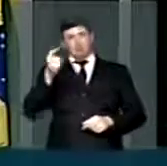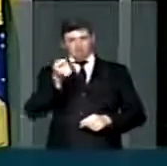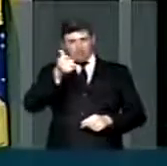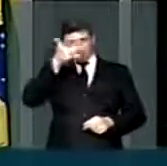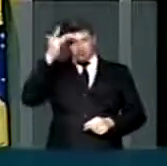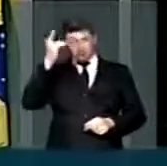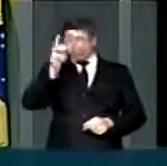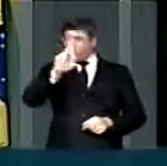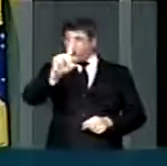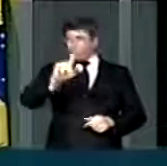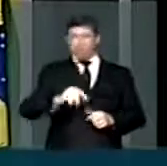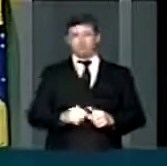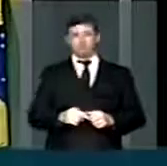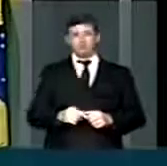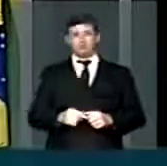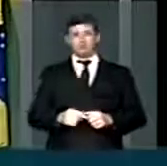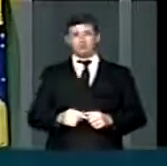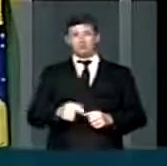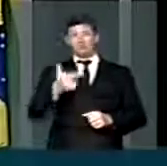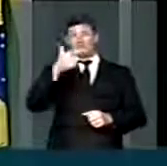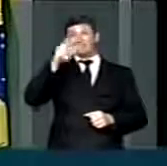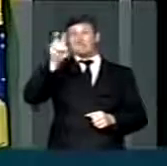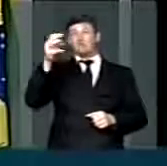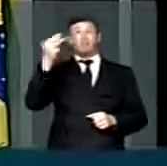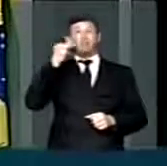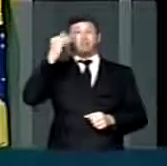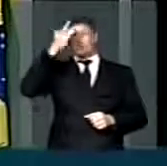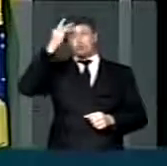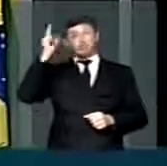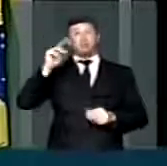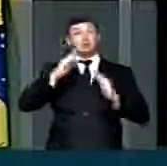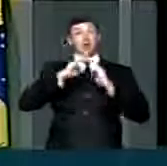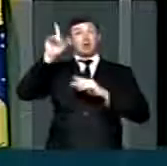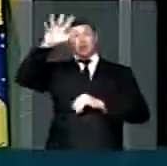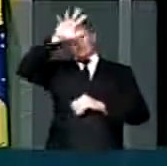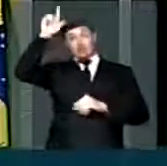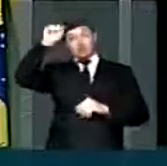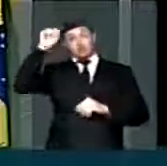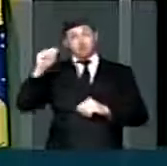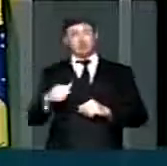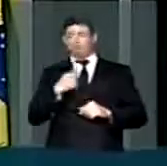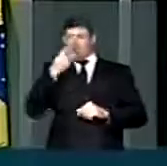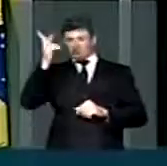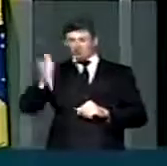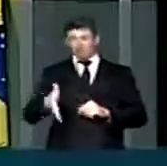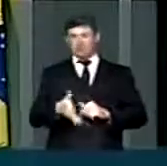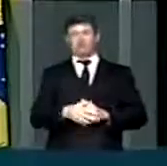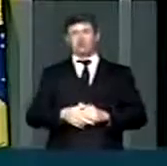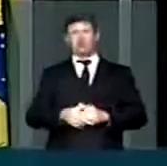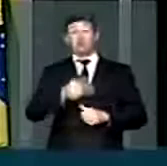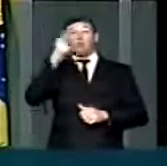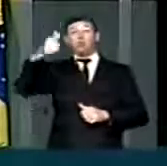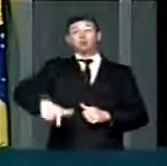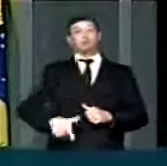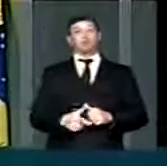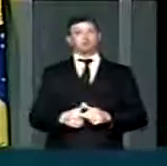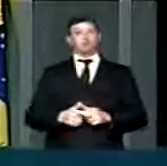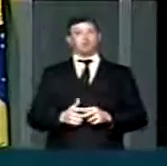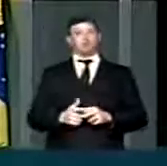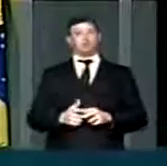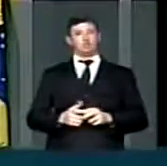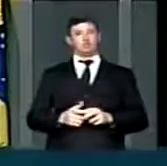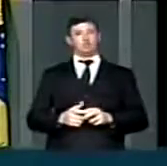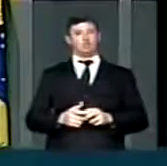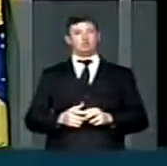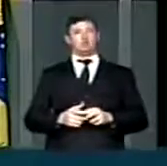não, presidente. São mais de 25 milhões de brasileiros que vivem na Amazônia. Eu já disse aqui dessa tribuna e vou repetir tantas